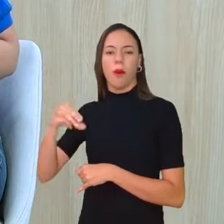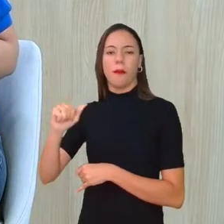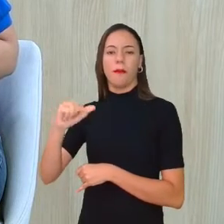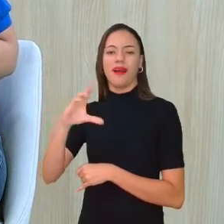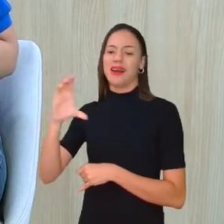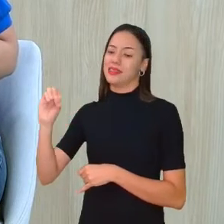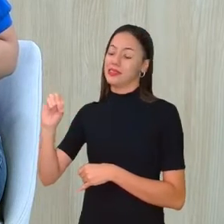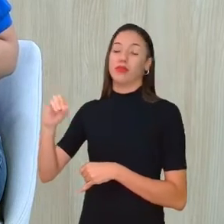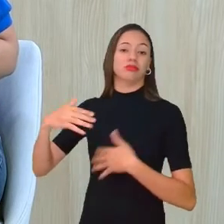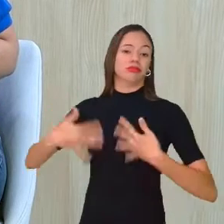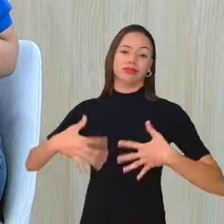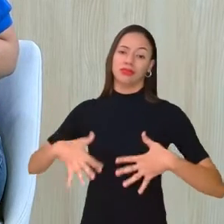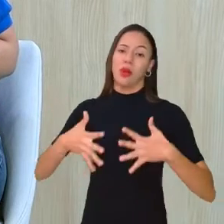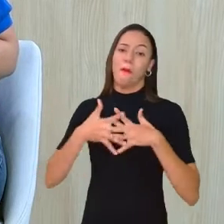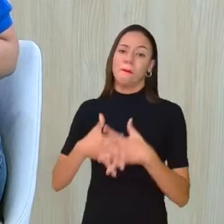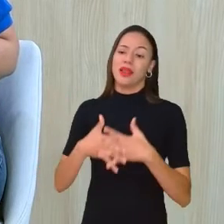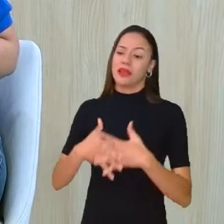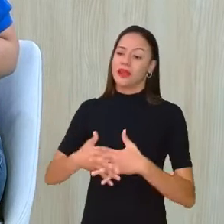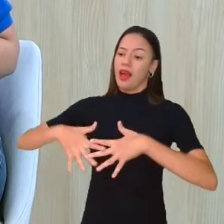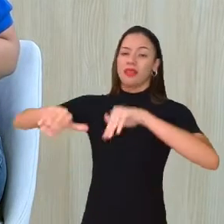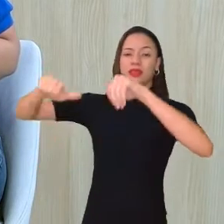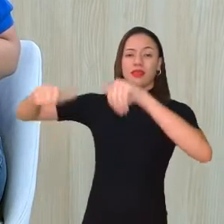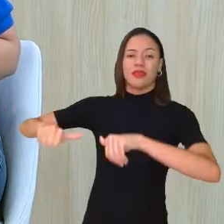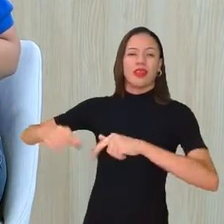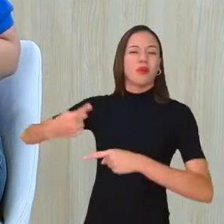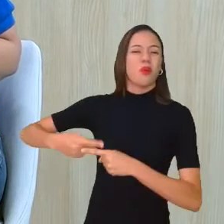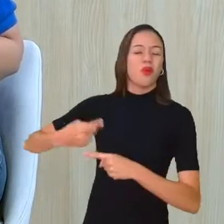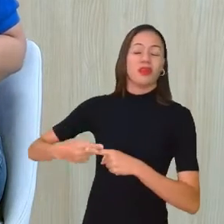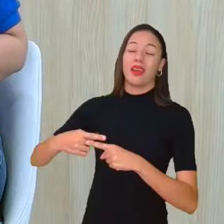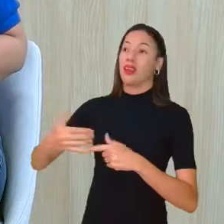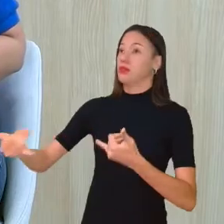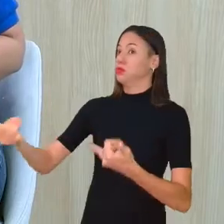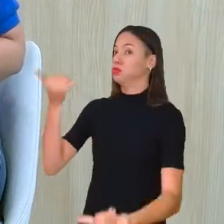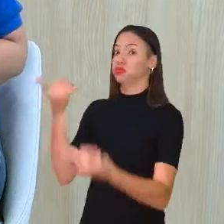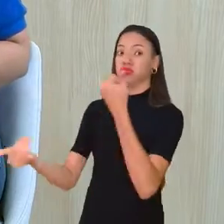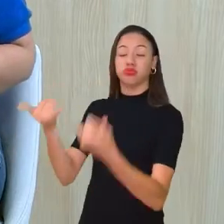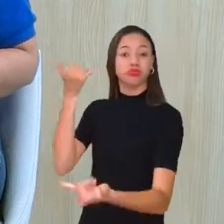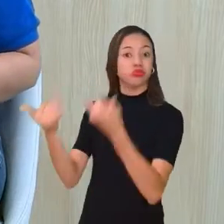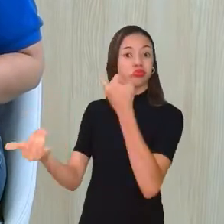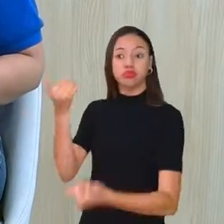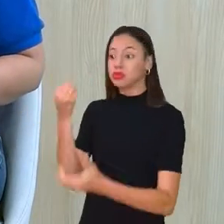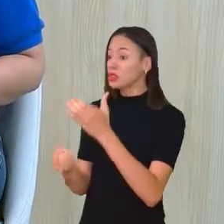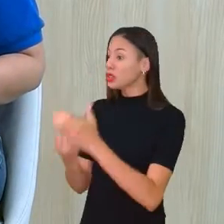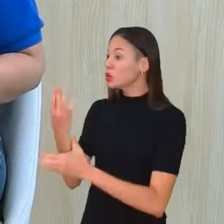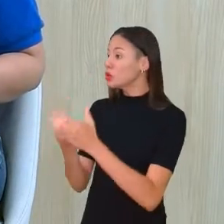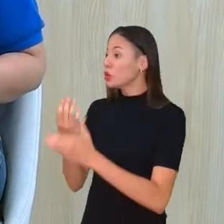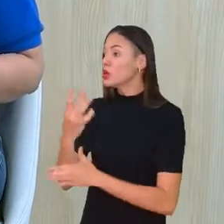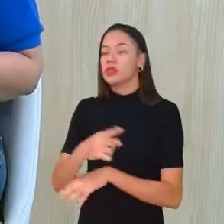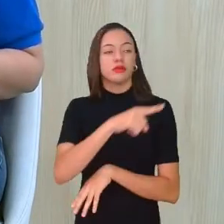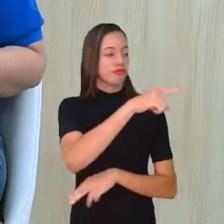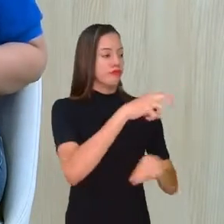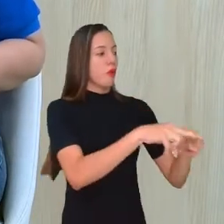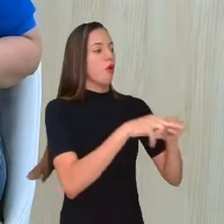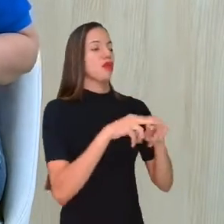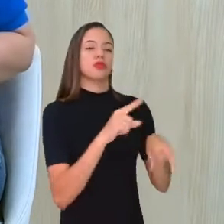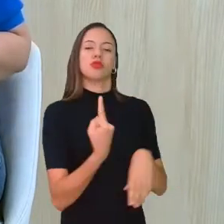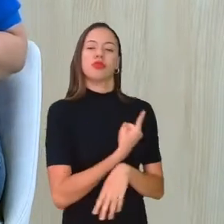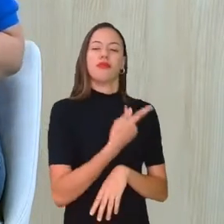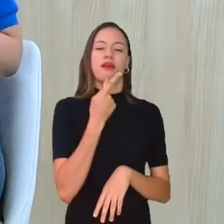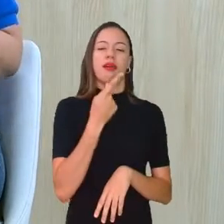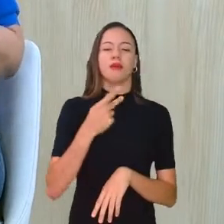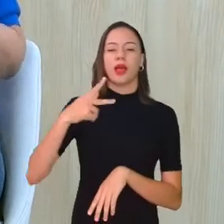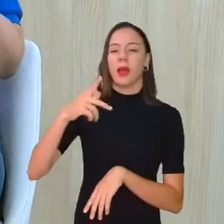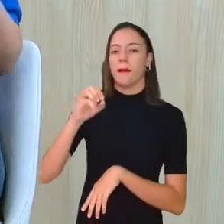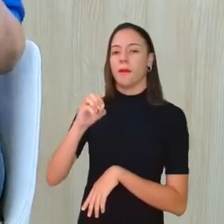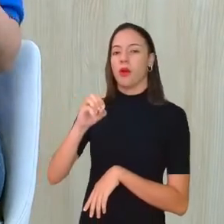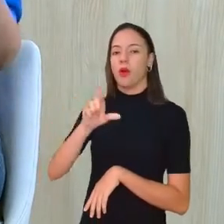da gente analisar pela quantidade de informações que são geradas, né? Ou seja, Por isso que a gente fala de poluição informacional, né, Tiago?